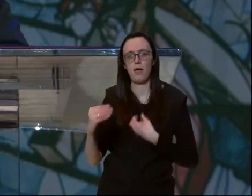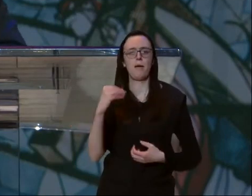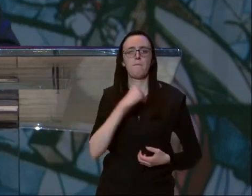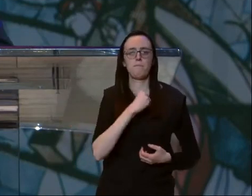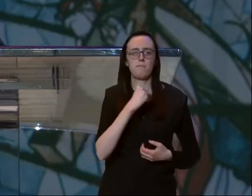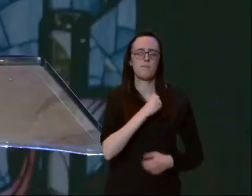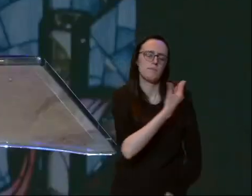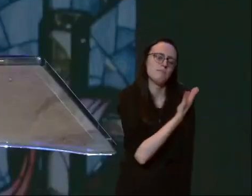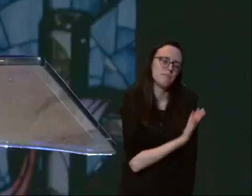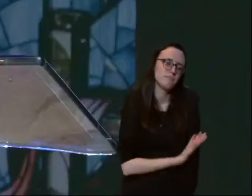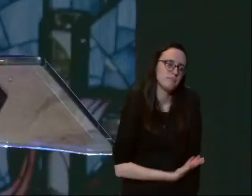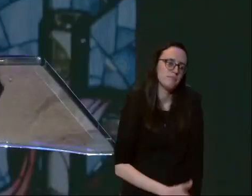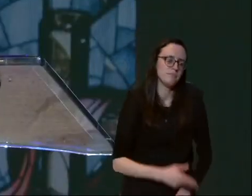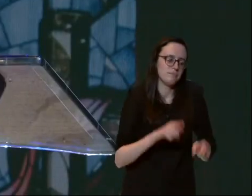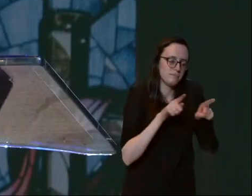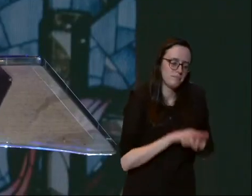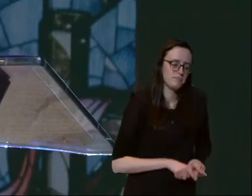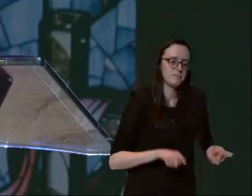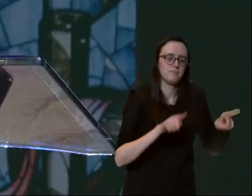Pecado de estimação.